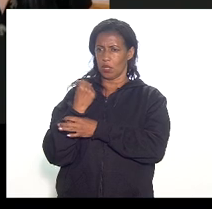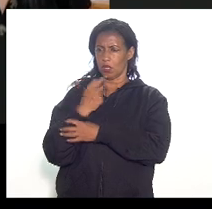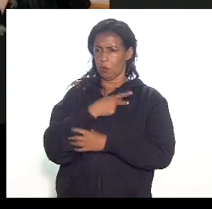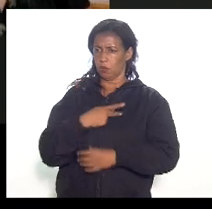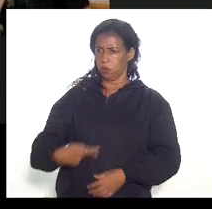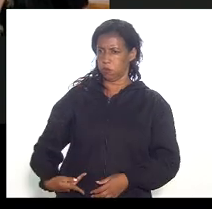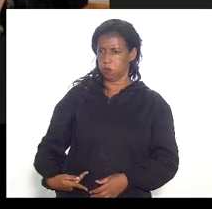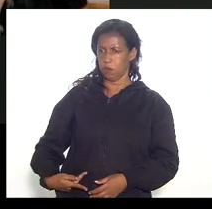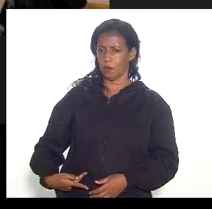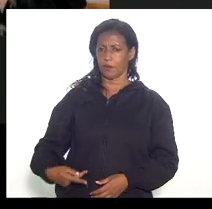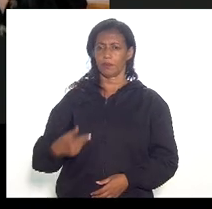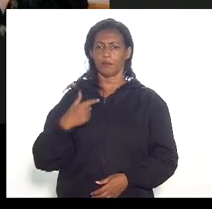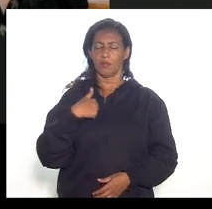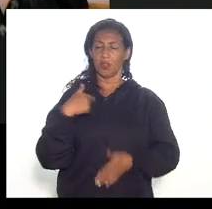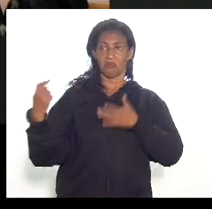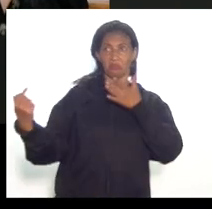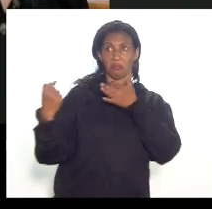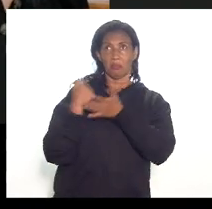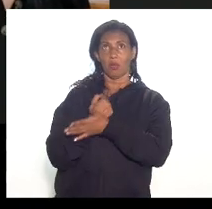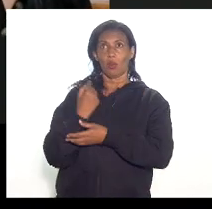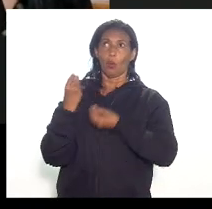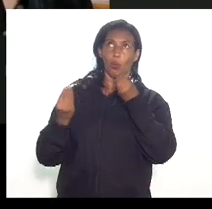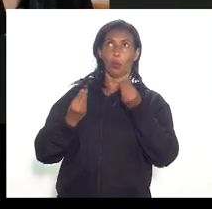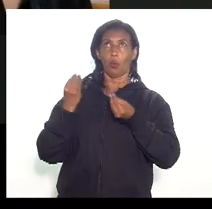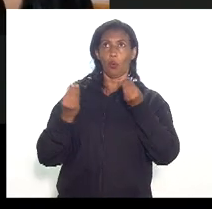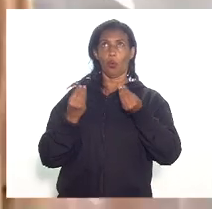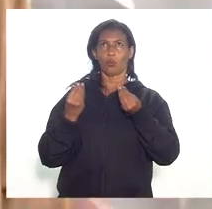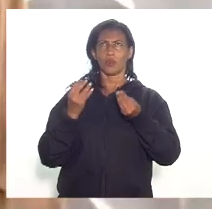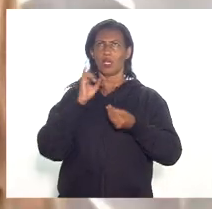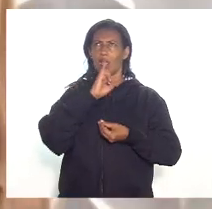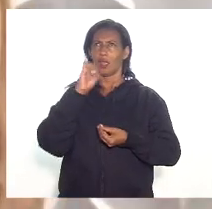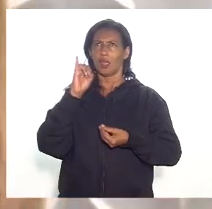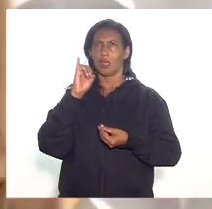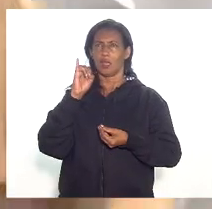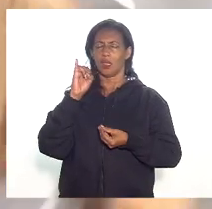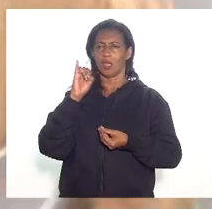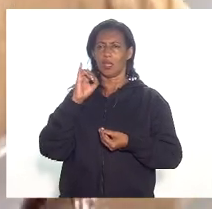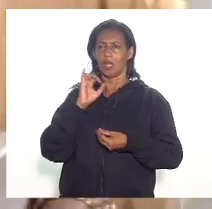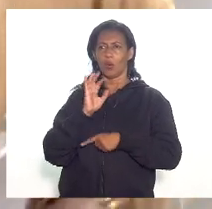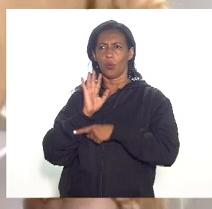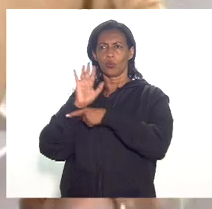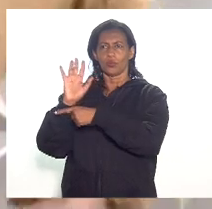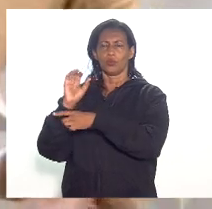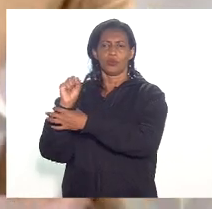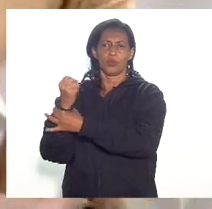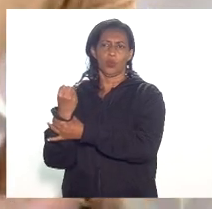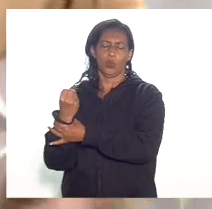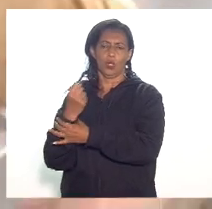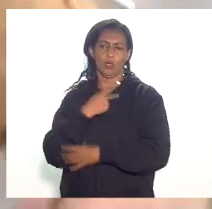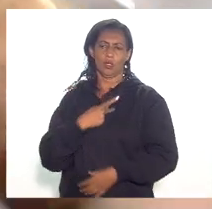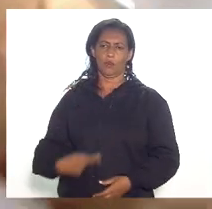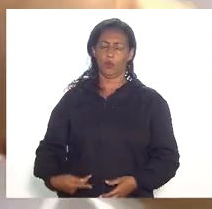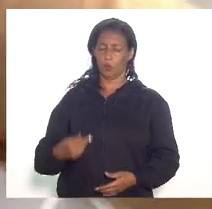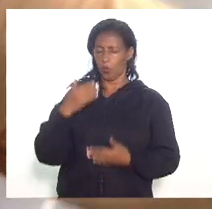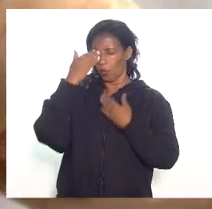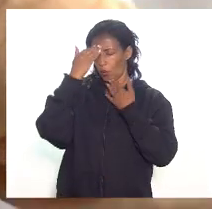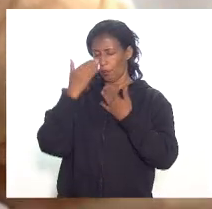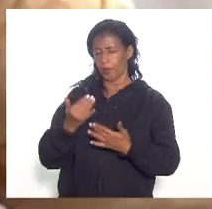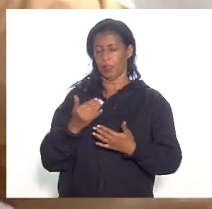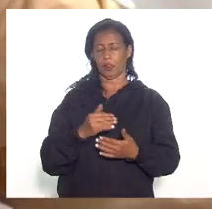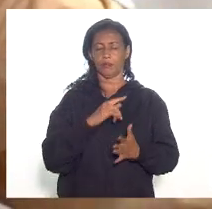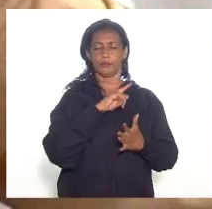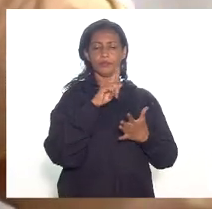eu fico me perguntando como será não atender as demandas da segurança pública obrigada próximo orador